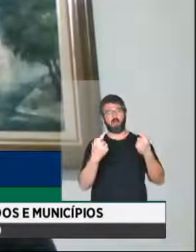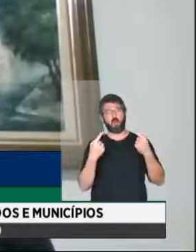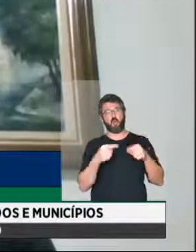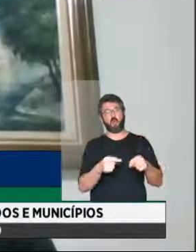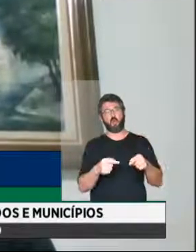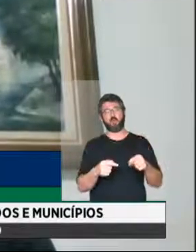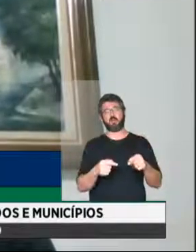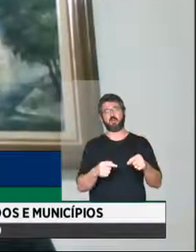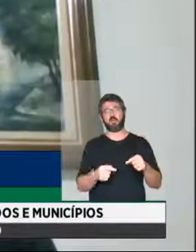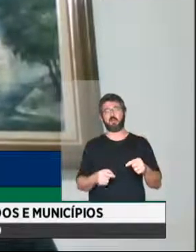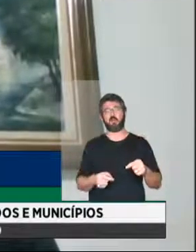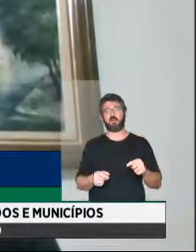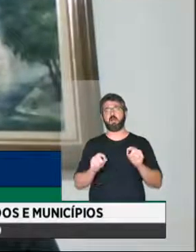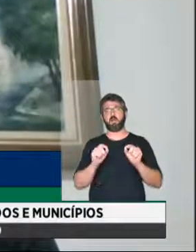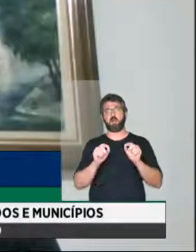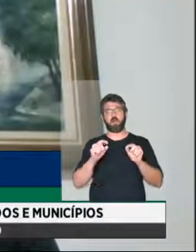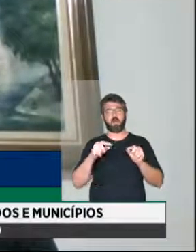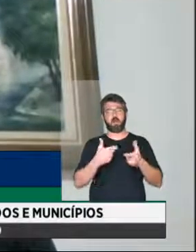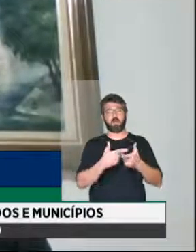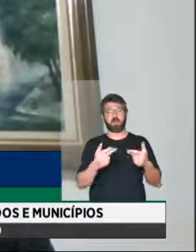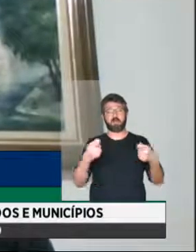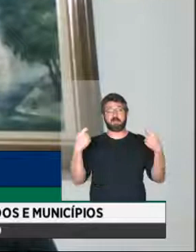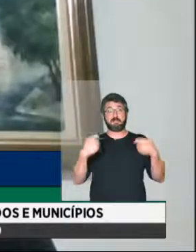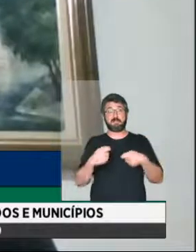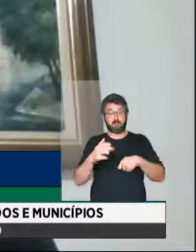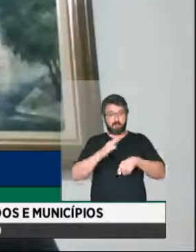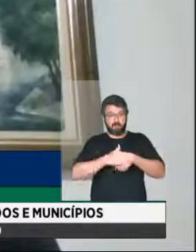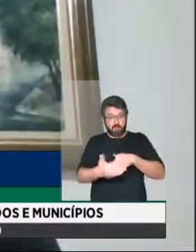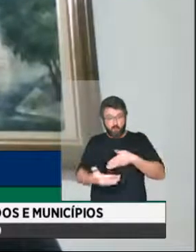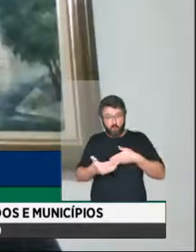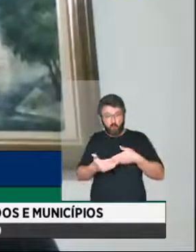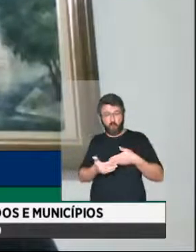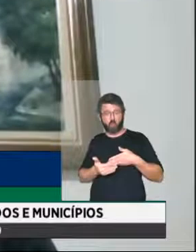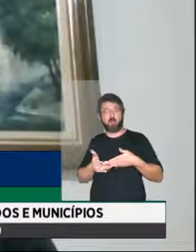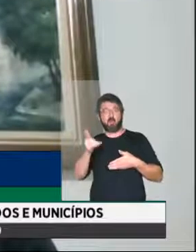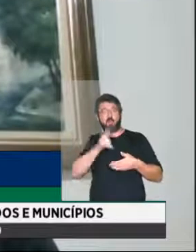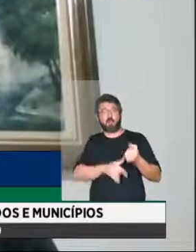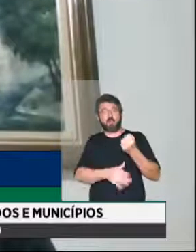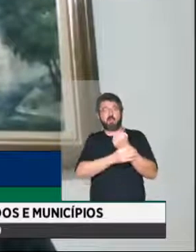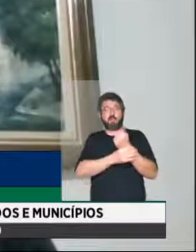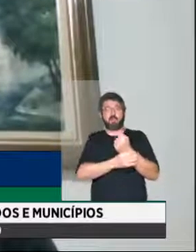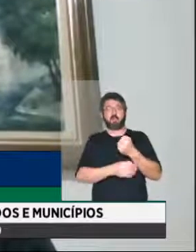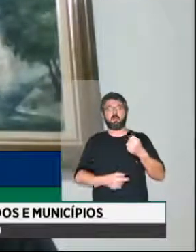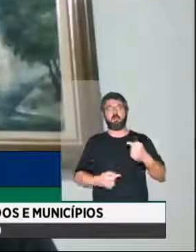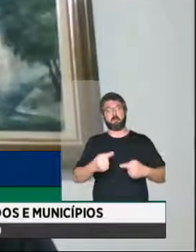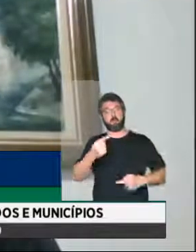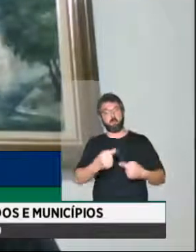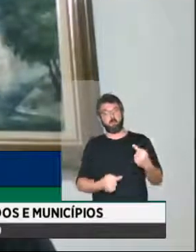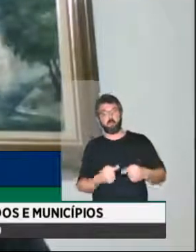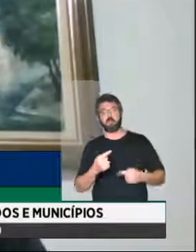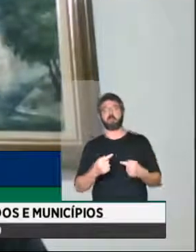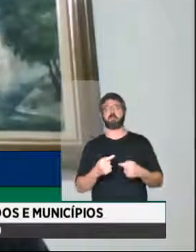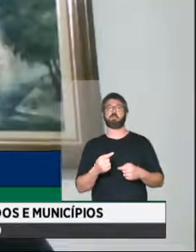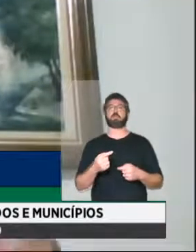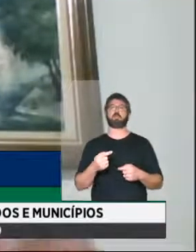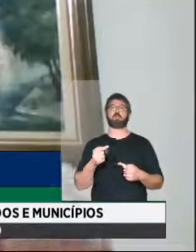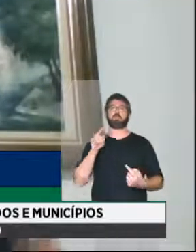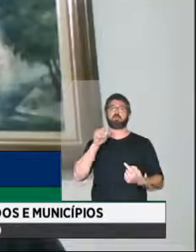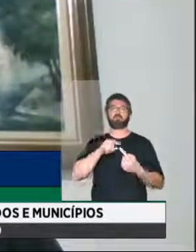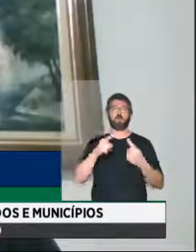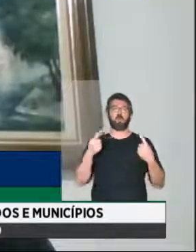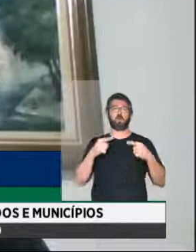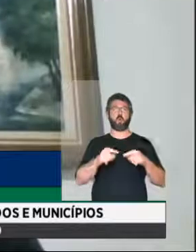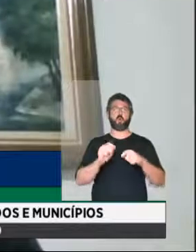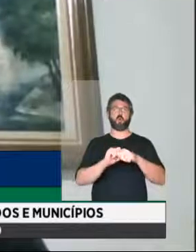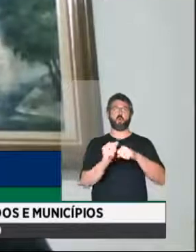necessidade de tomarmos medidas no curto prazo para garantir políticas que venham a combater